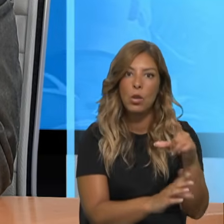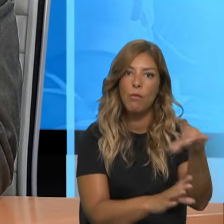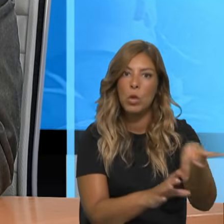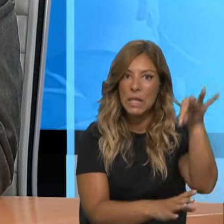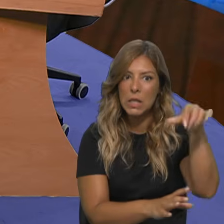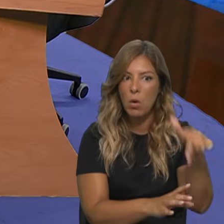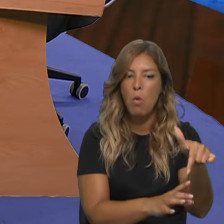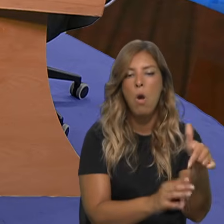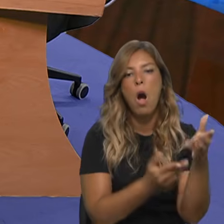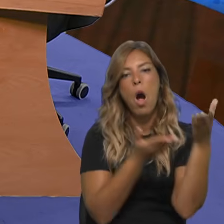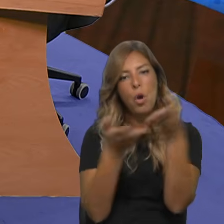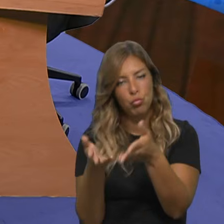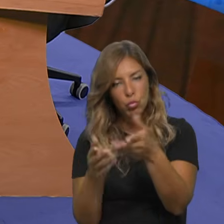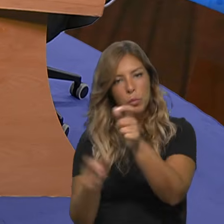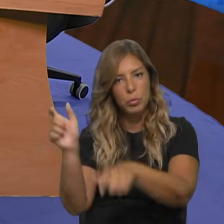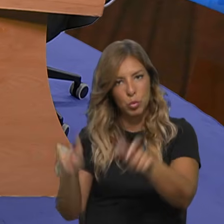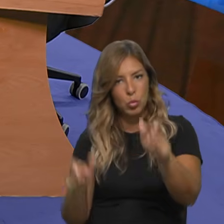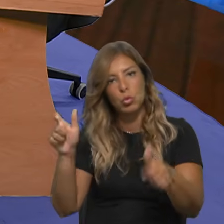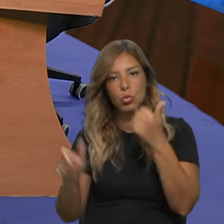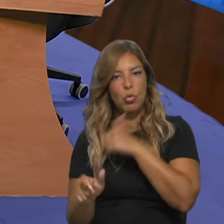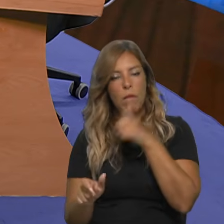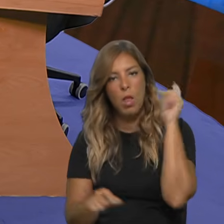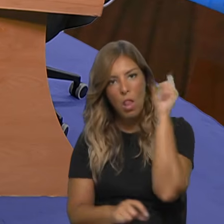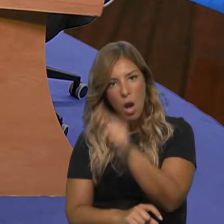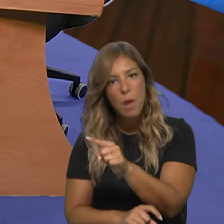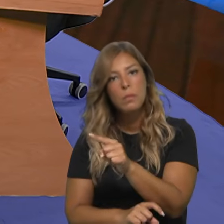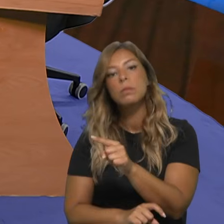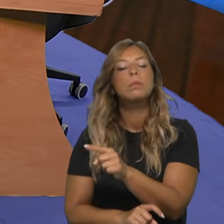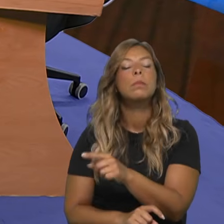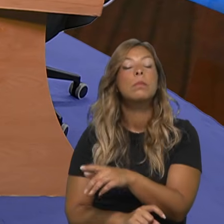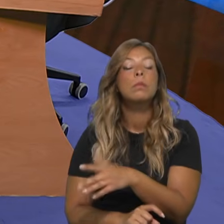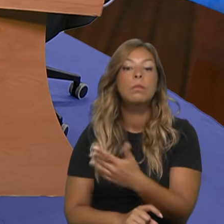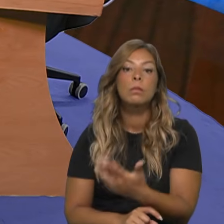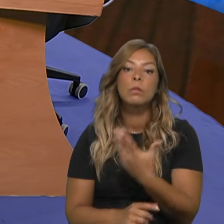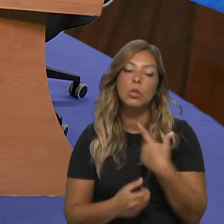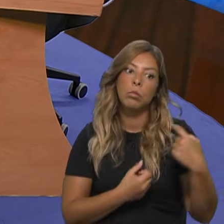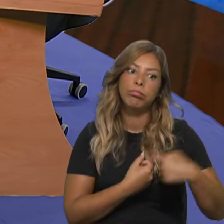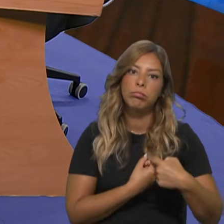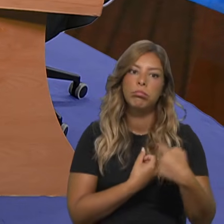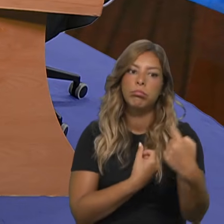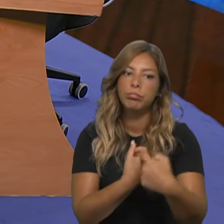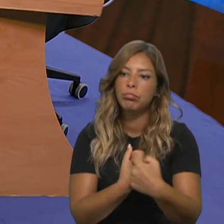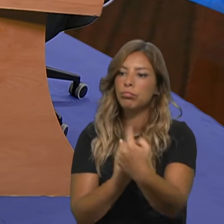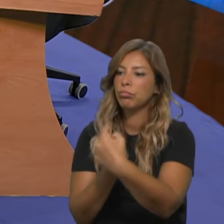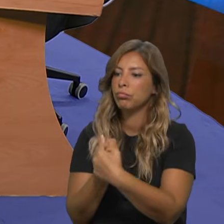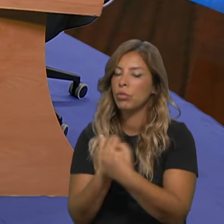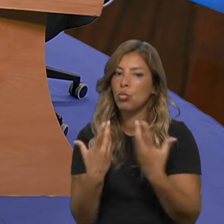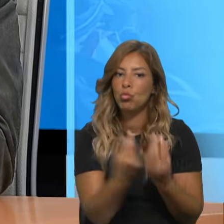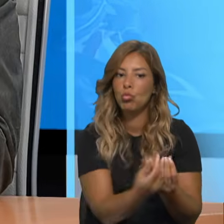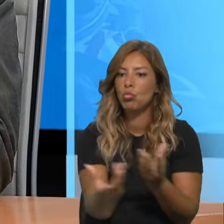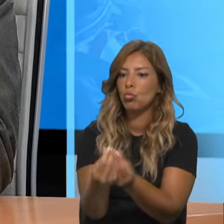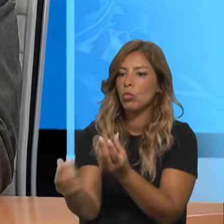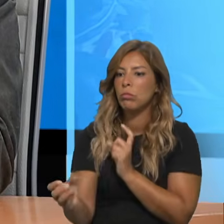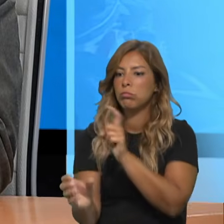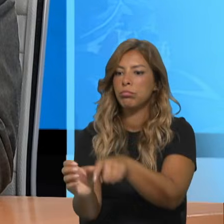apoiar a população e, portanto, no fundo, nós juntamos-nos a outros grupos que sabemos que alguns até que